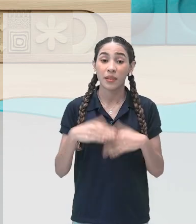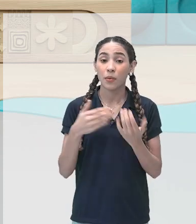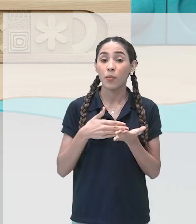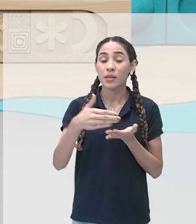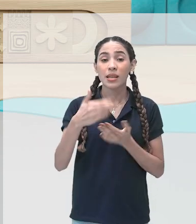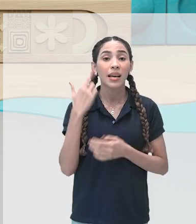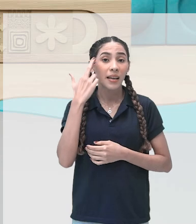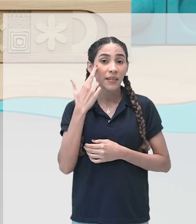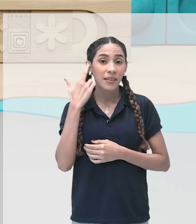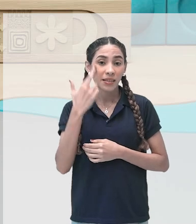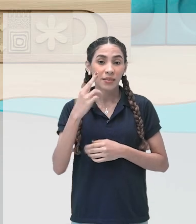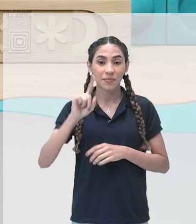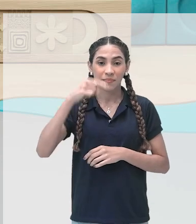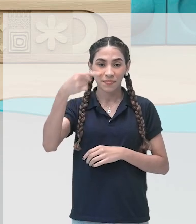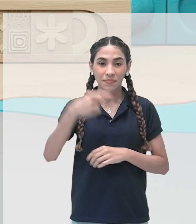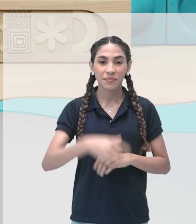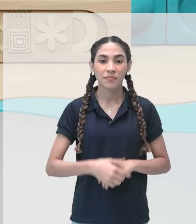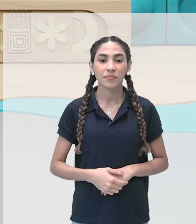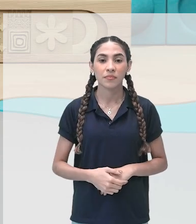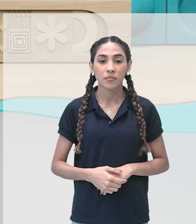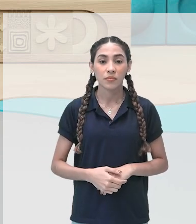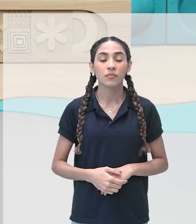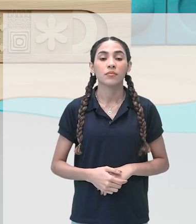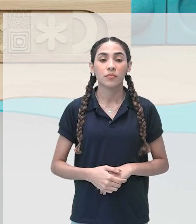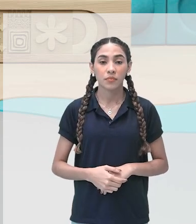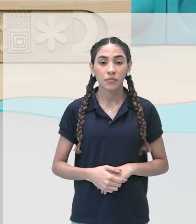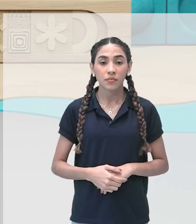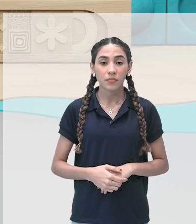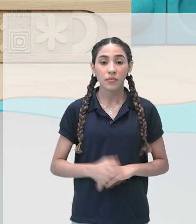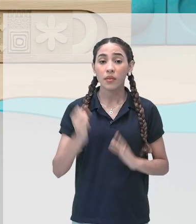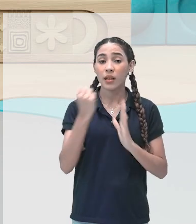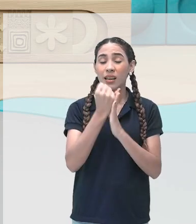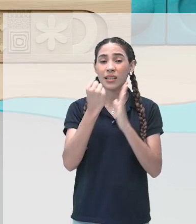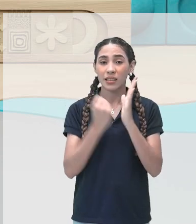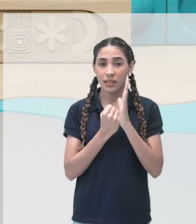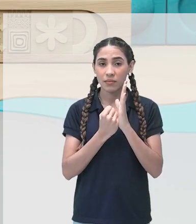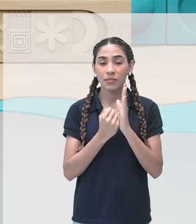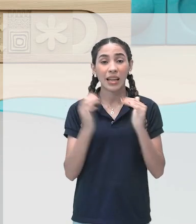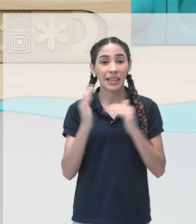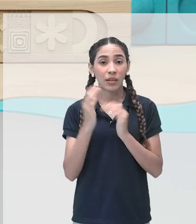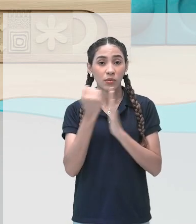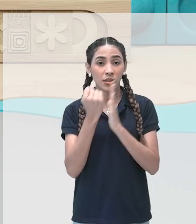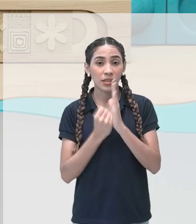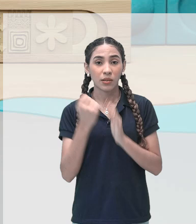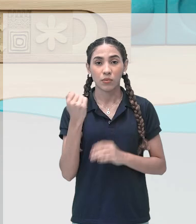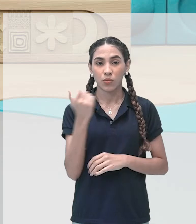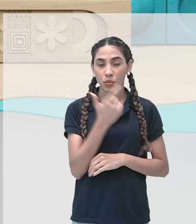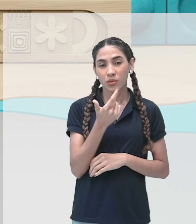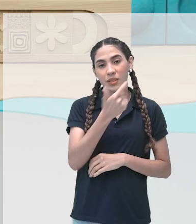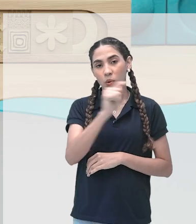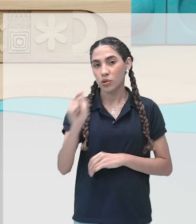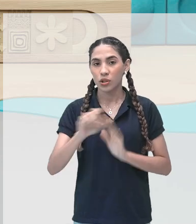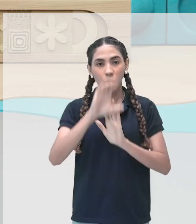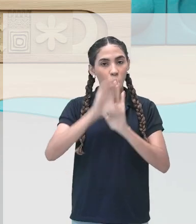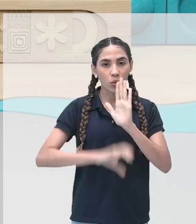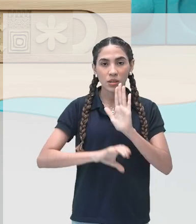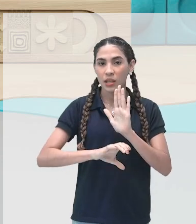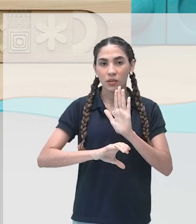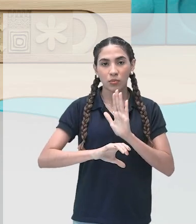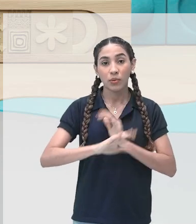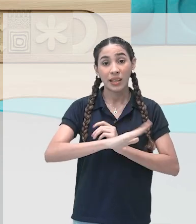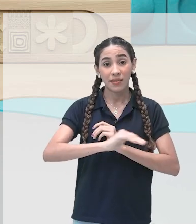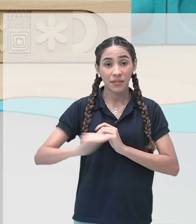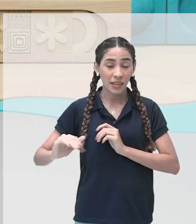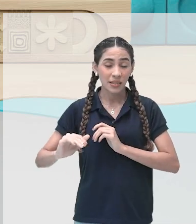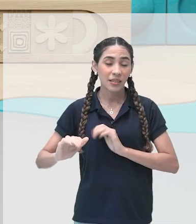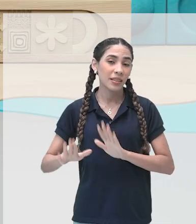nossa reflexão. Vamos avançar? Vamos lá? Então, olha só, até o século XII não havia uma concepção de infância,